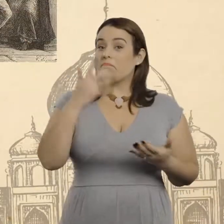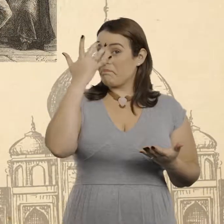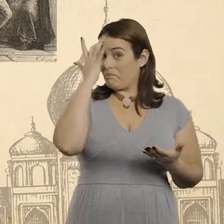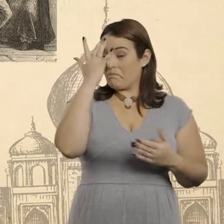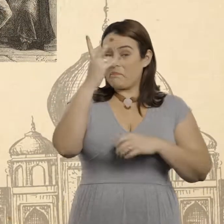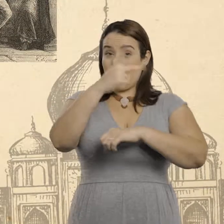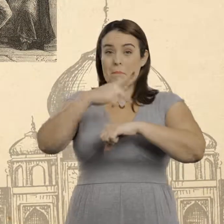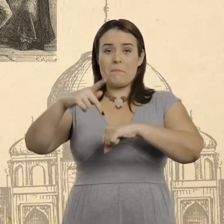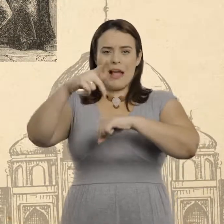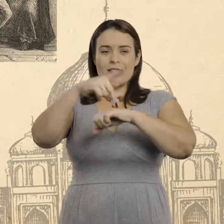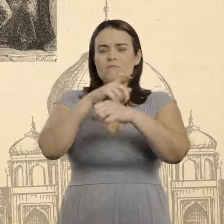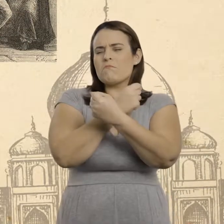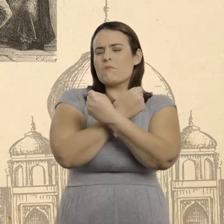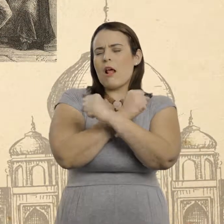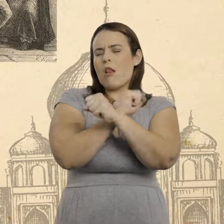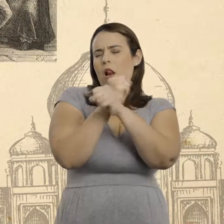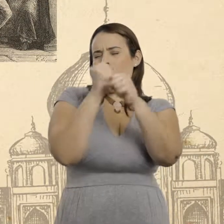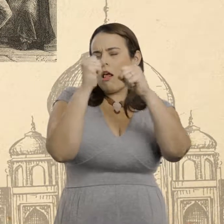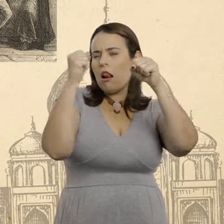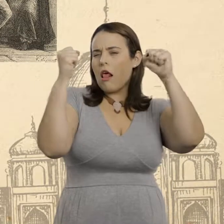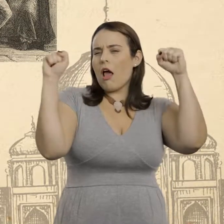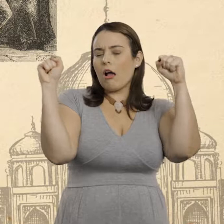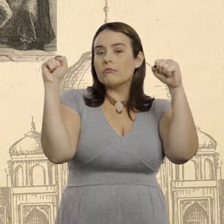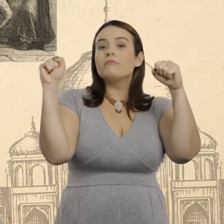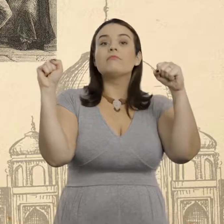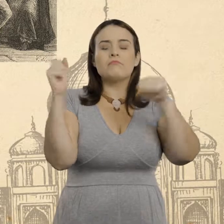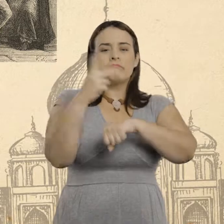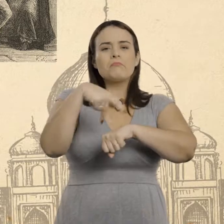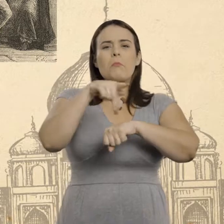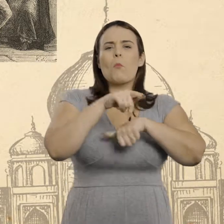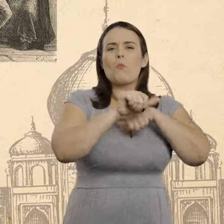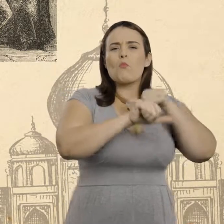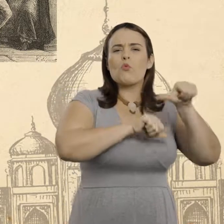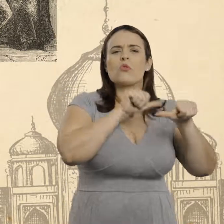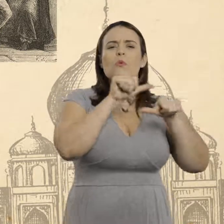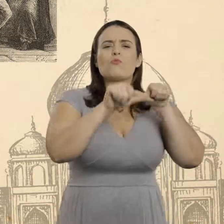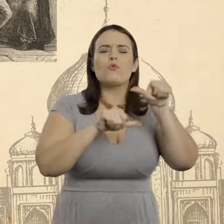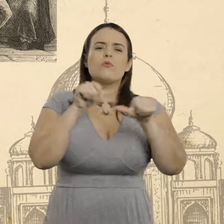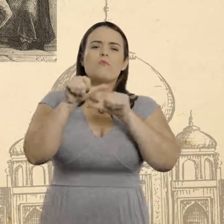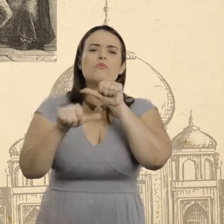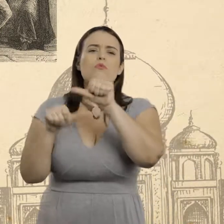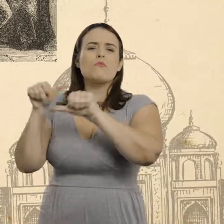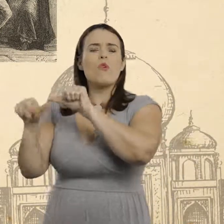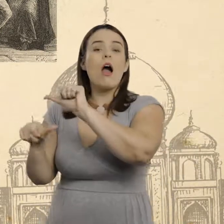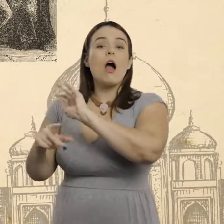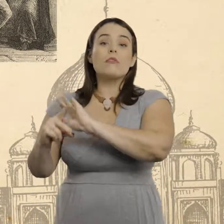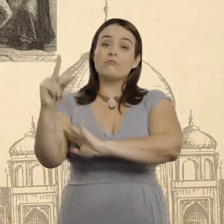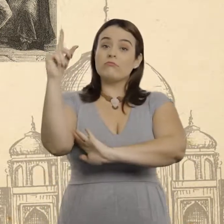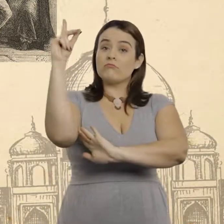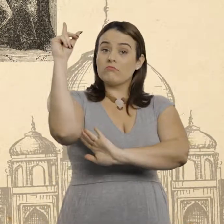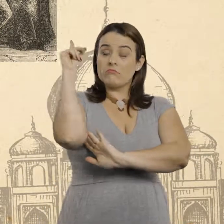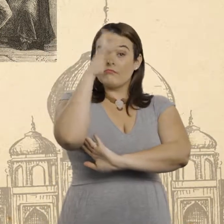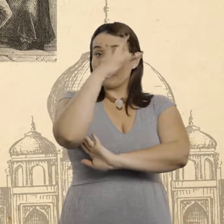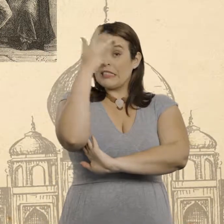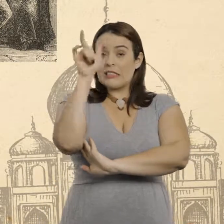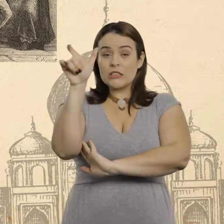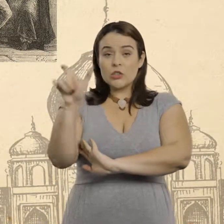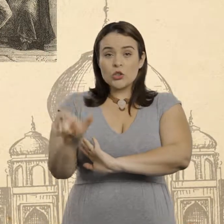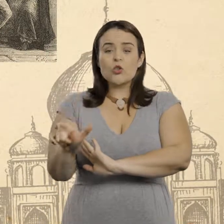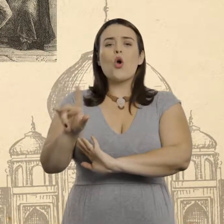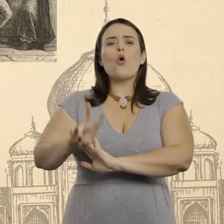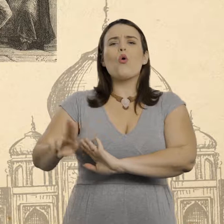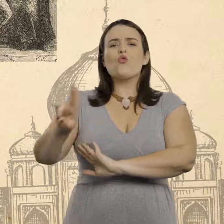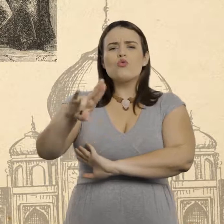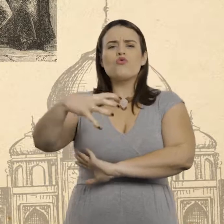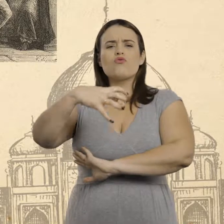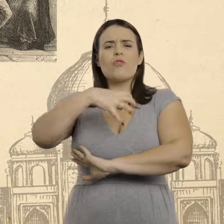A Índia é um país muito grande. O país mudava a cada dia. Antigamente, as pessoas usavam vários